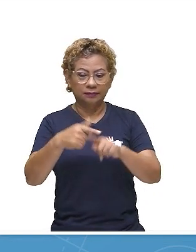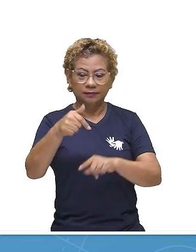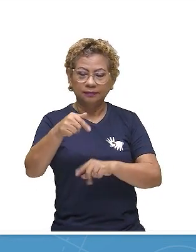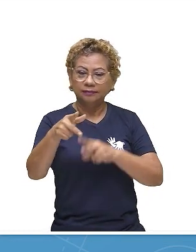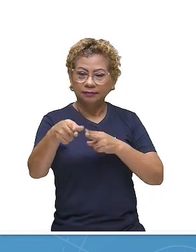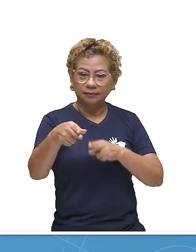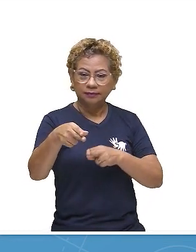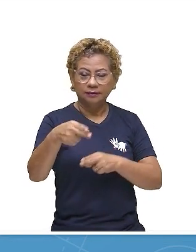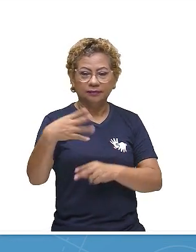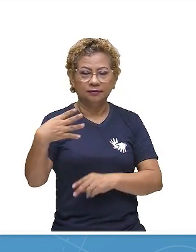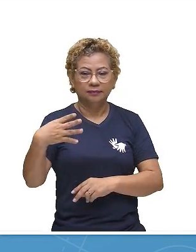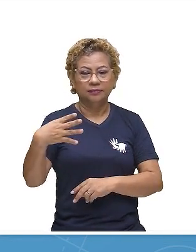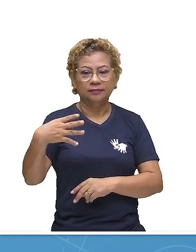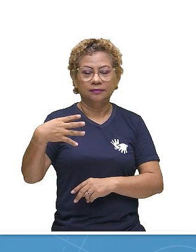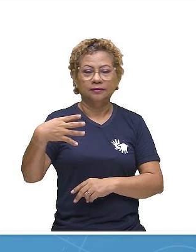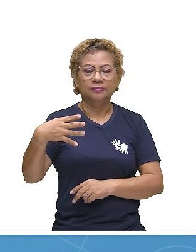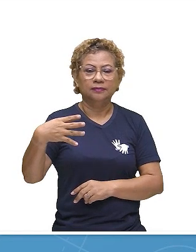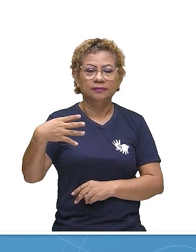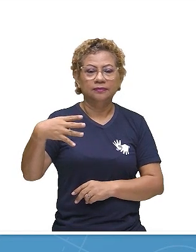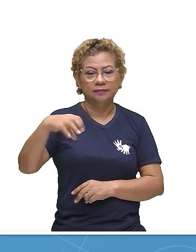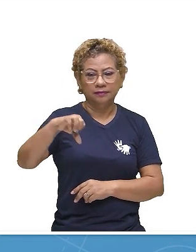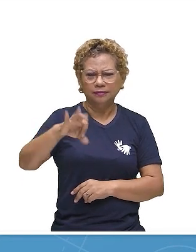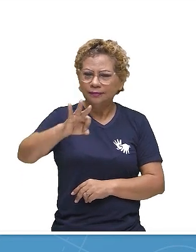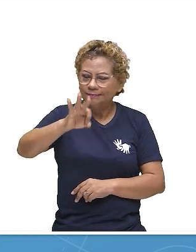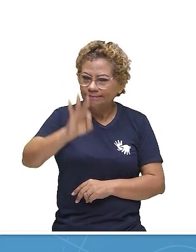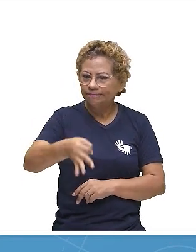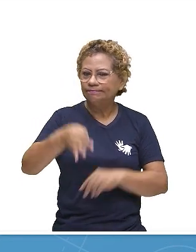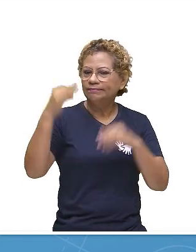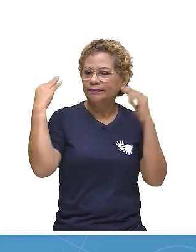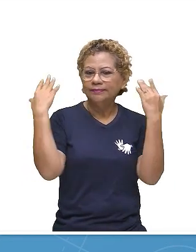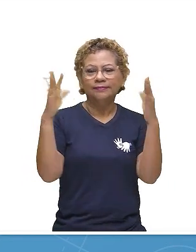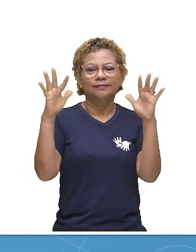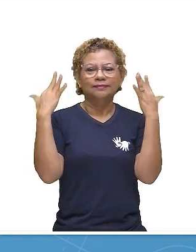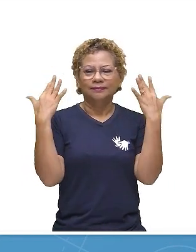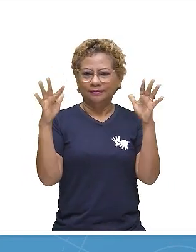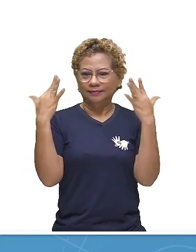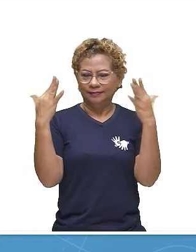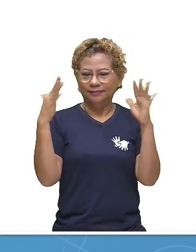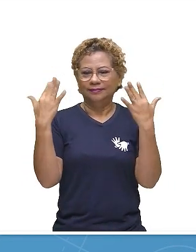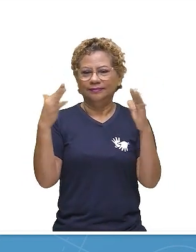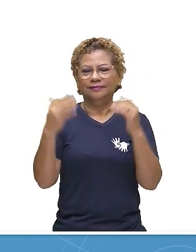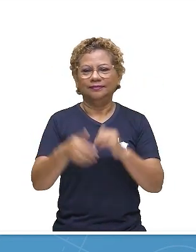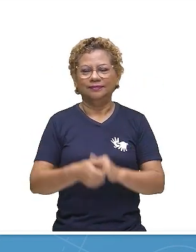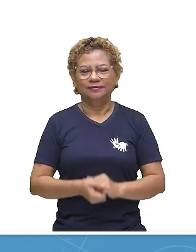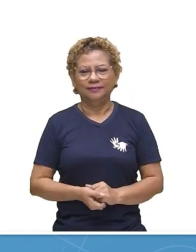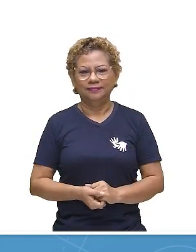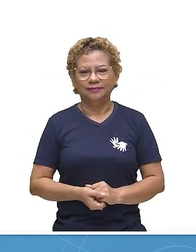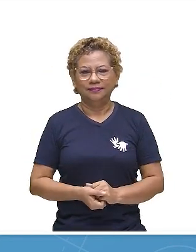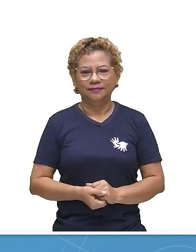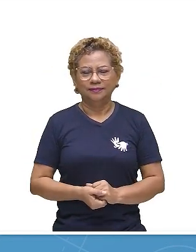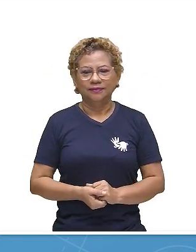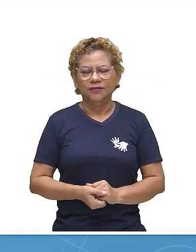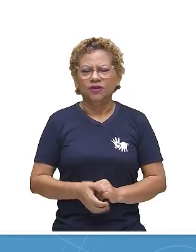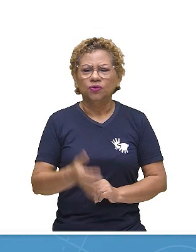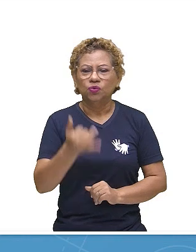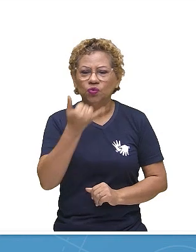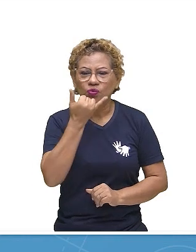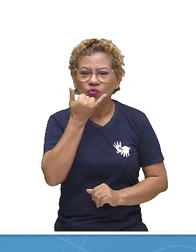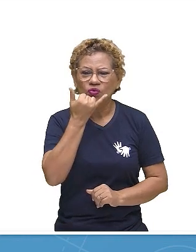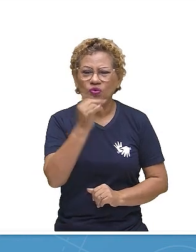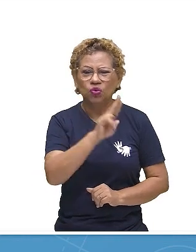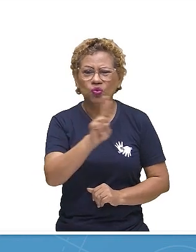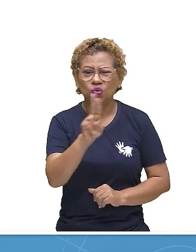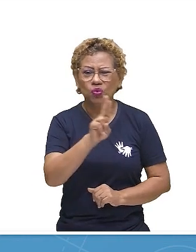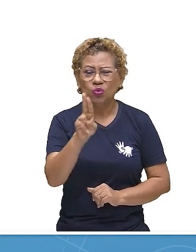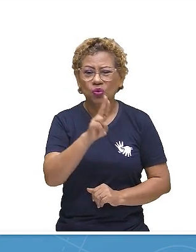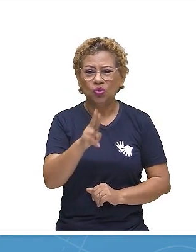Sofia Costa respondendo de forma bem clara, bem explícita. Pessoal, lamento aí não poder ter chamado todo